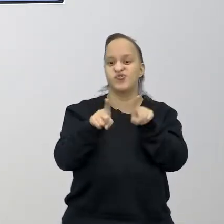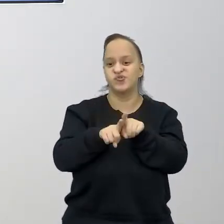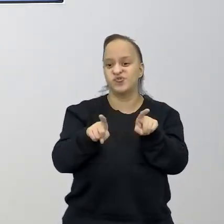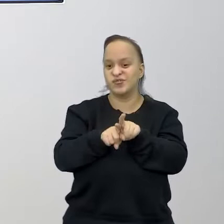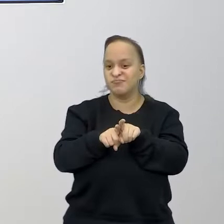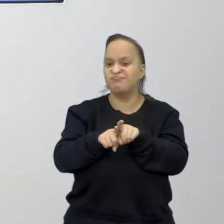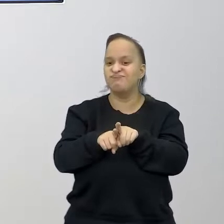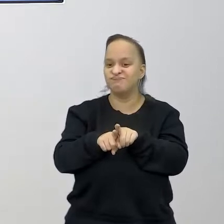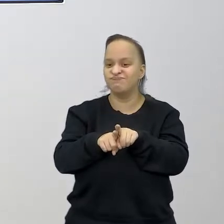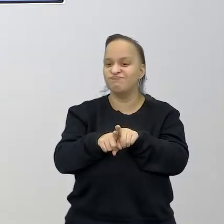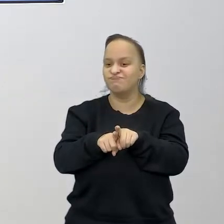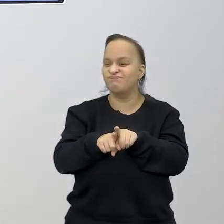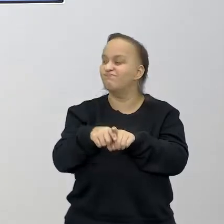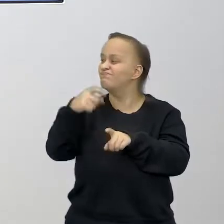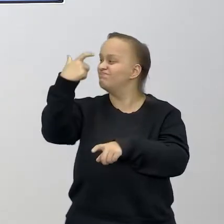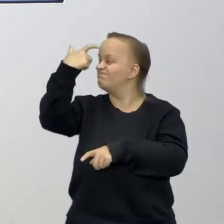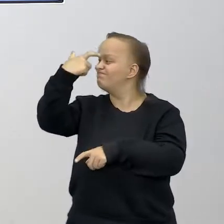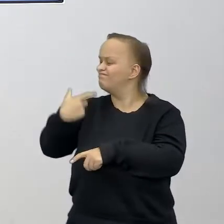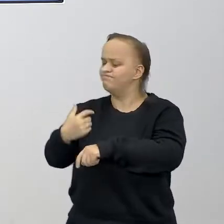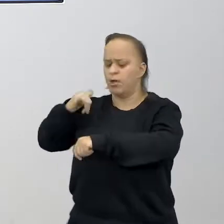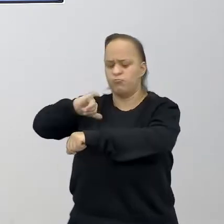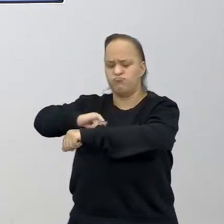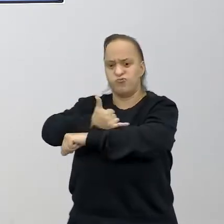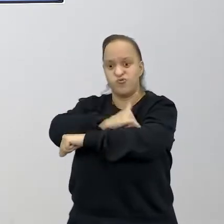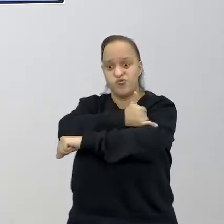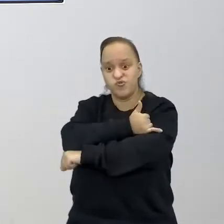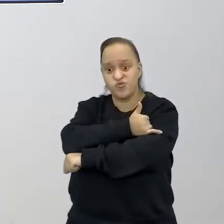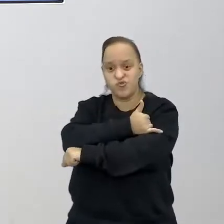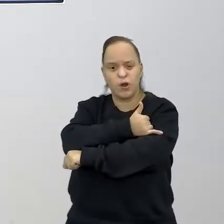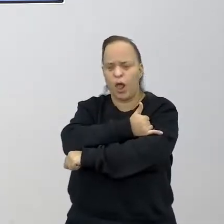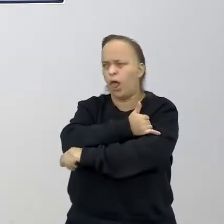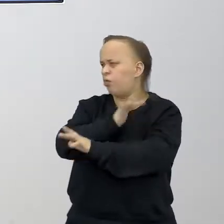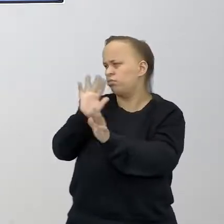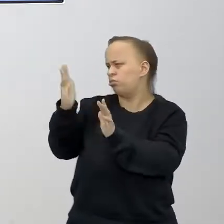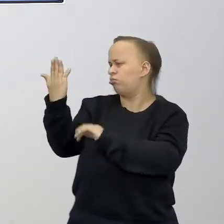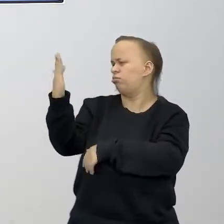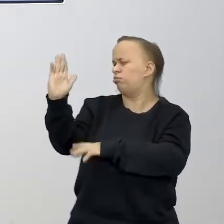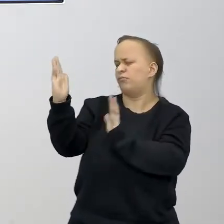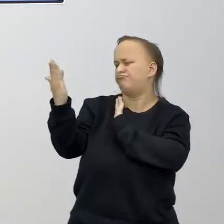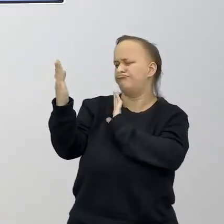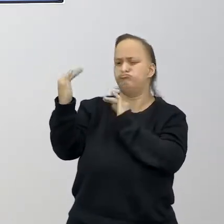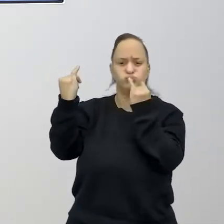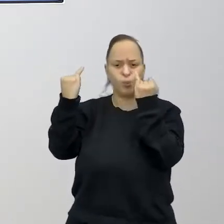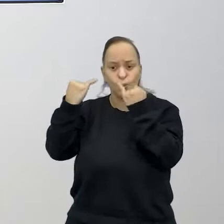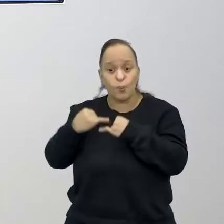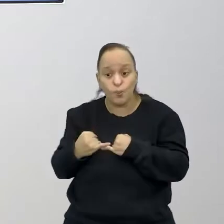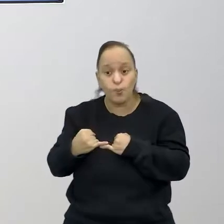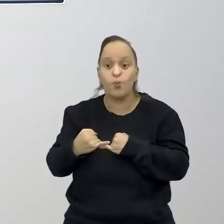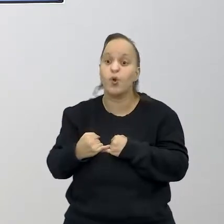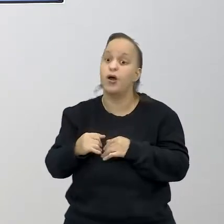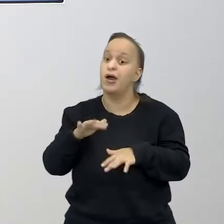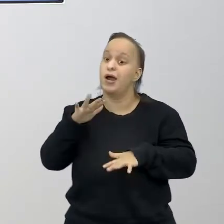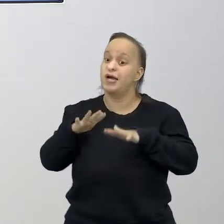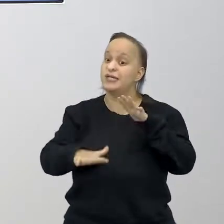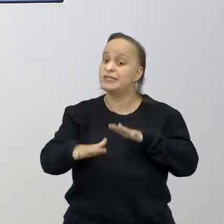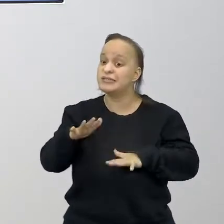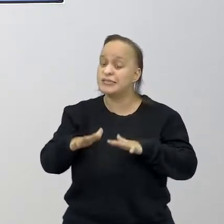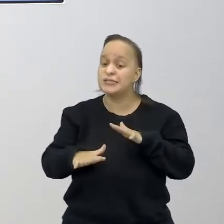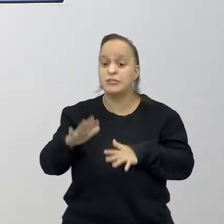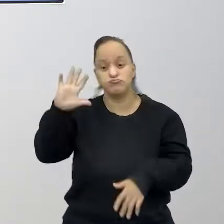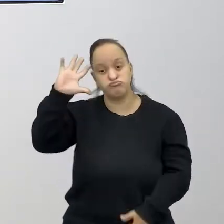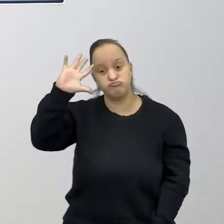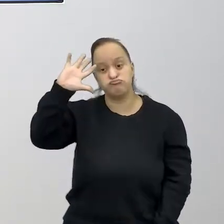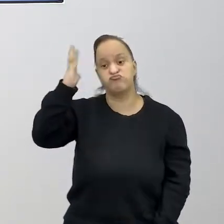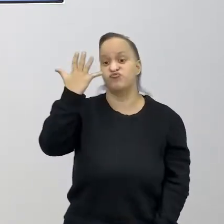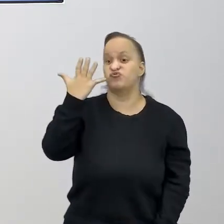se ver de uma maneira que não é coerente, a gente toma muitas vezes atitudes e ações que são danosas, entendeu? Para